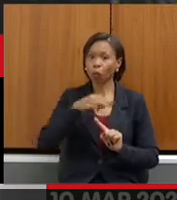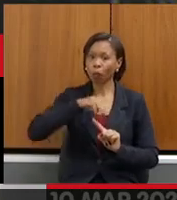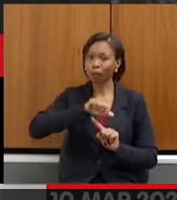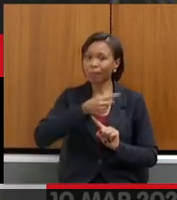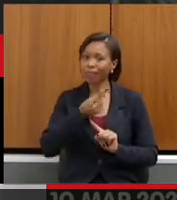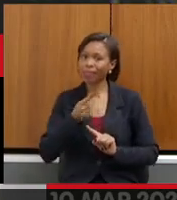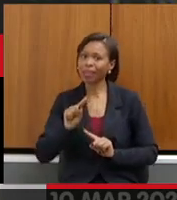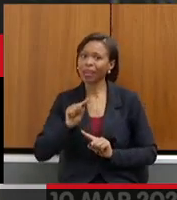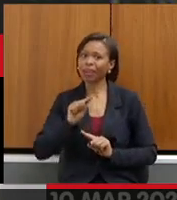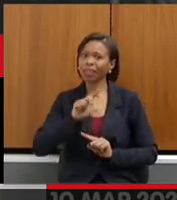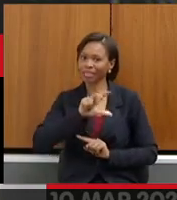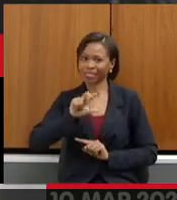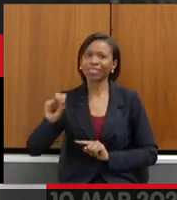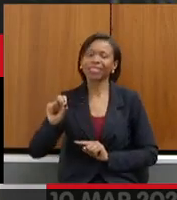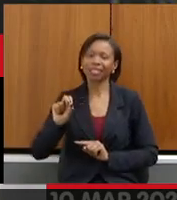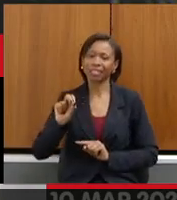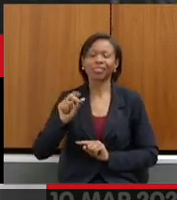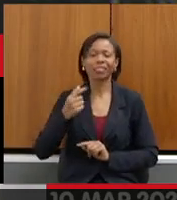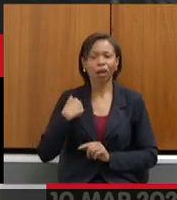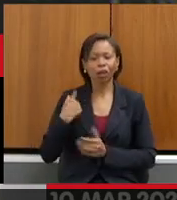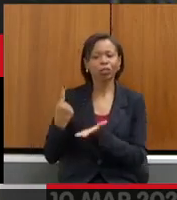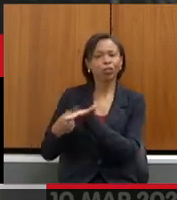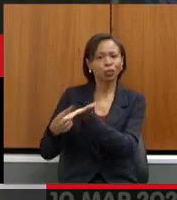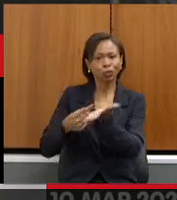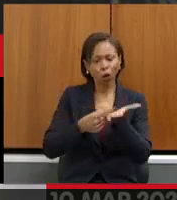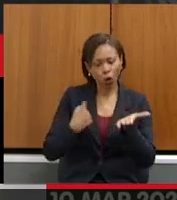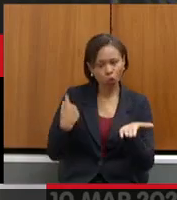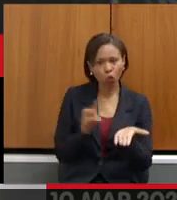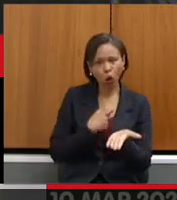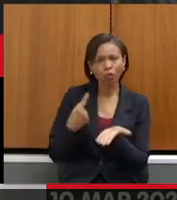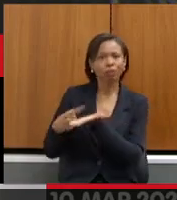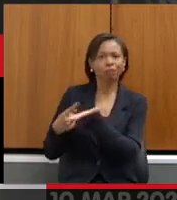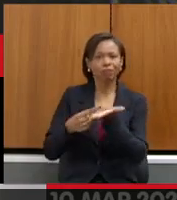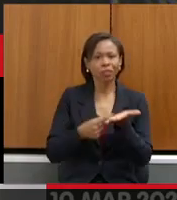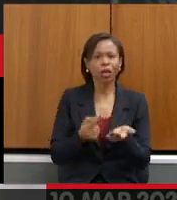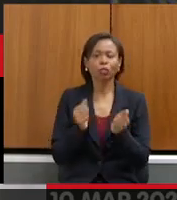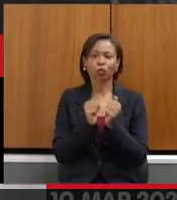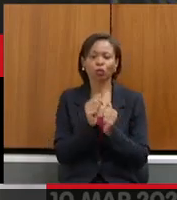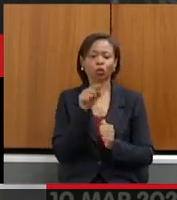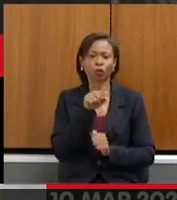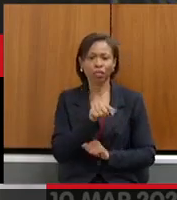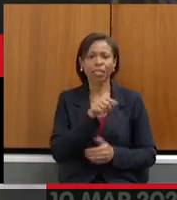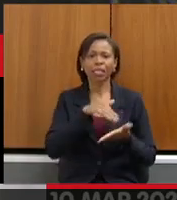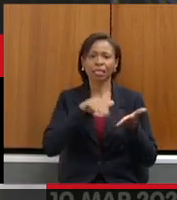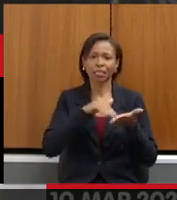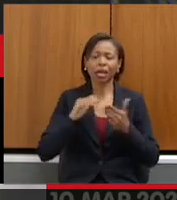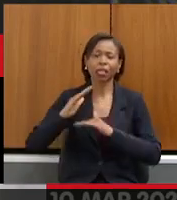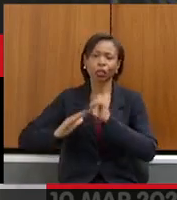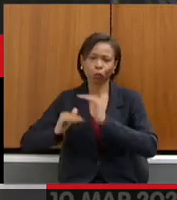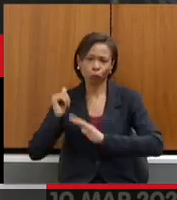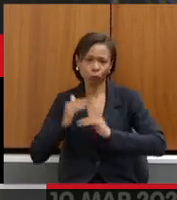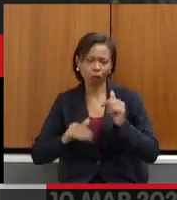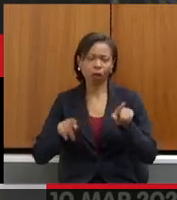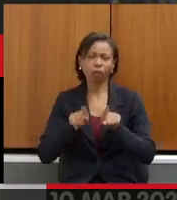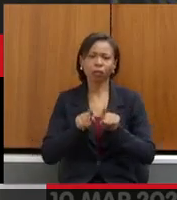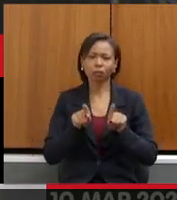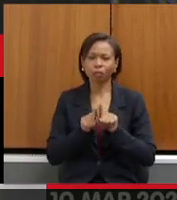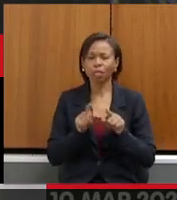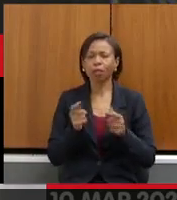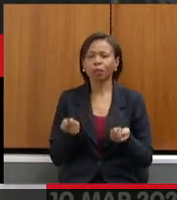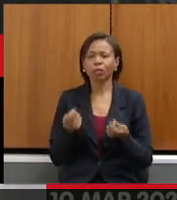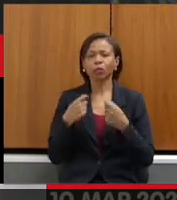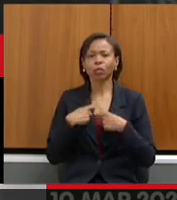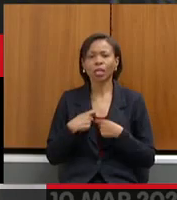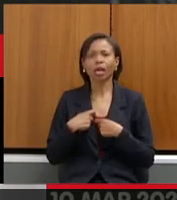nossa negociação que foi realizada junto com o senhor com os técnicos para que pudéssemos apostar